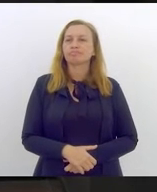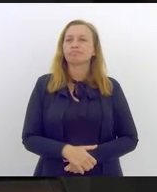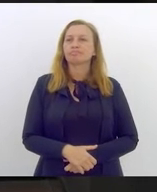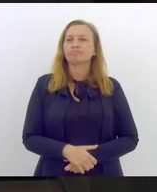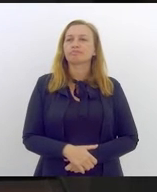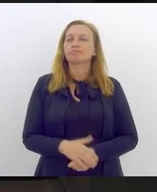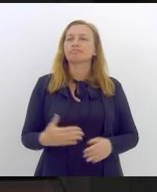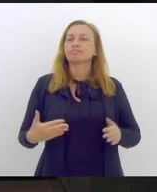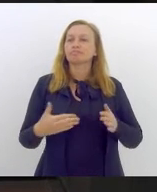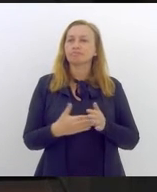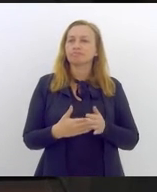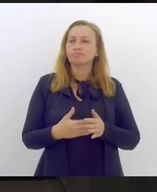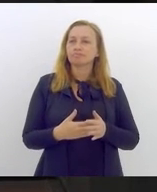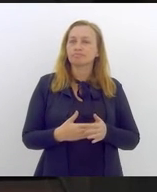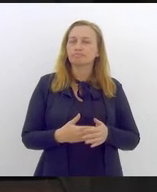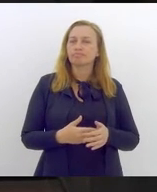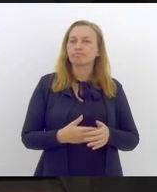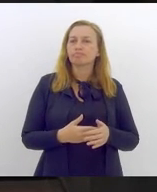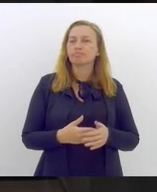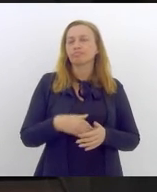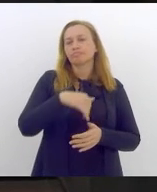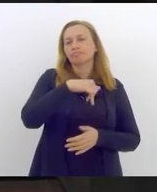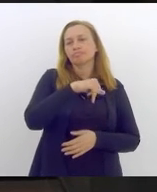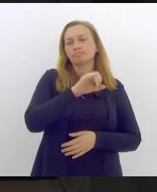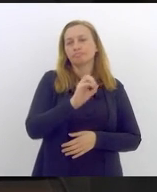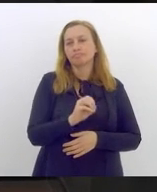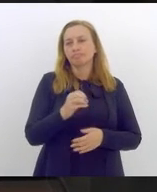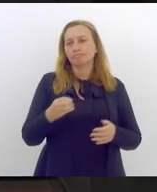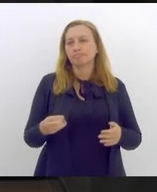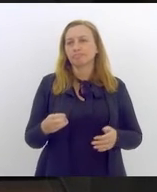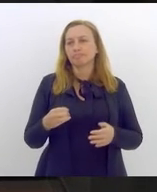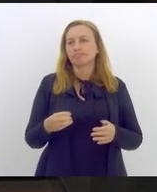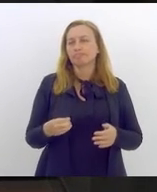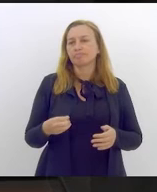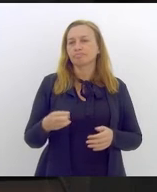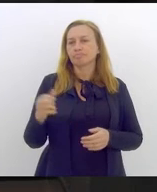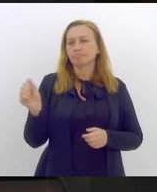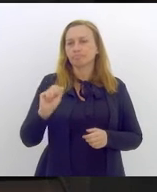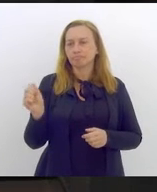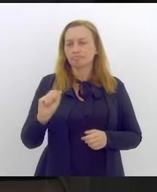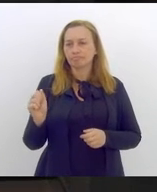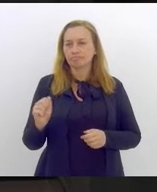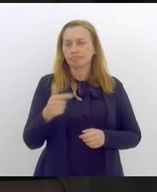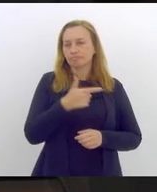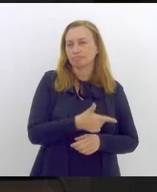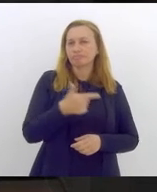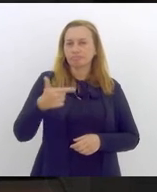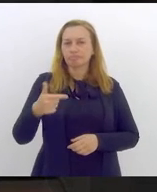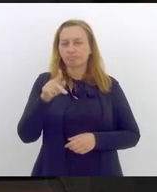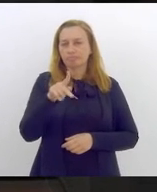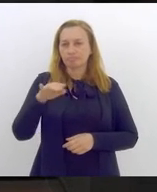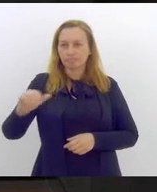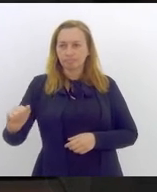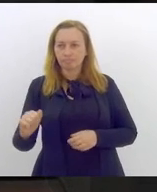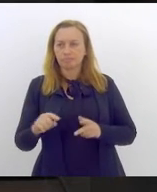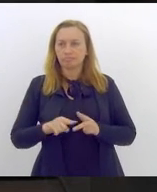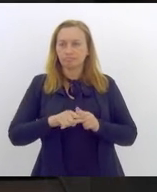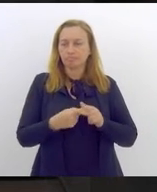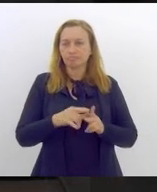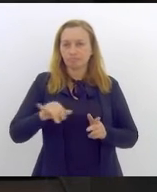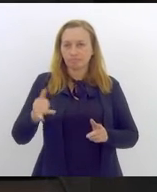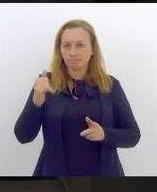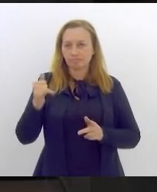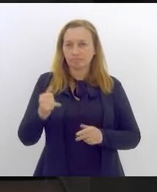até o segundo quadro mexe de 2022 IPCA é o índice que corrige a inflação